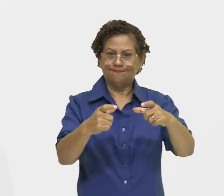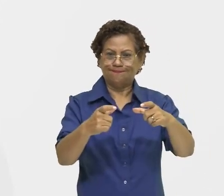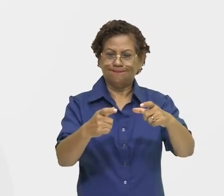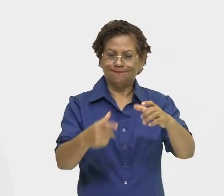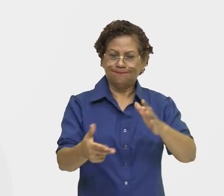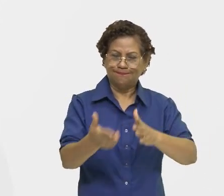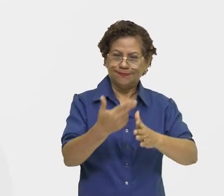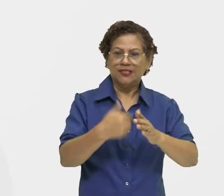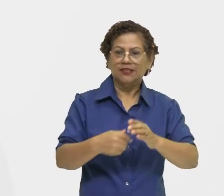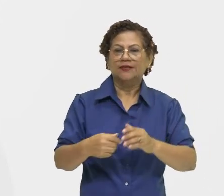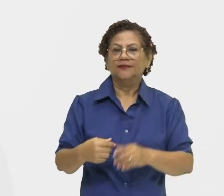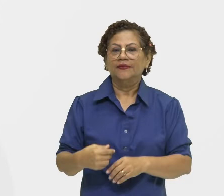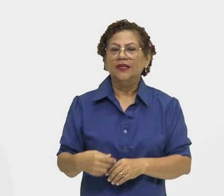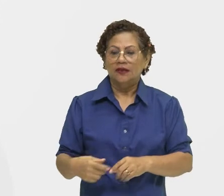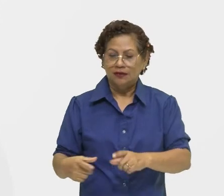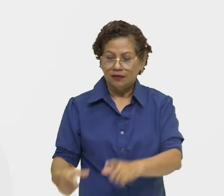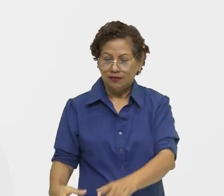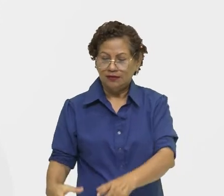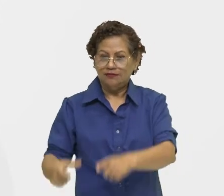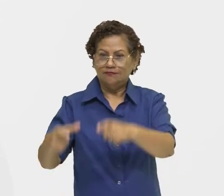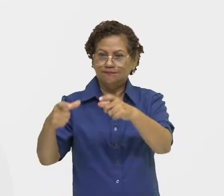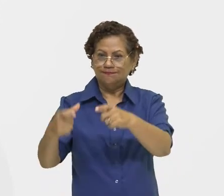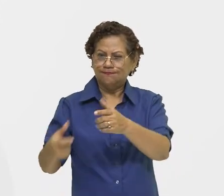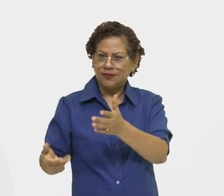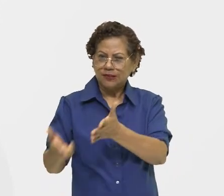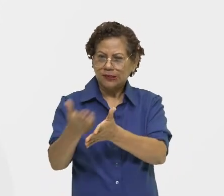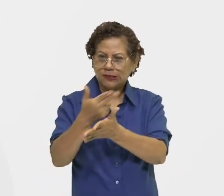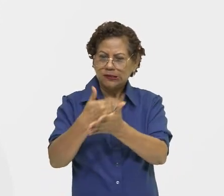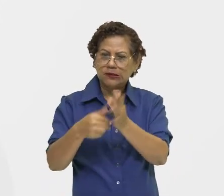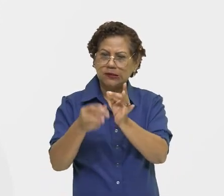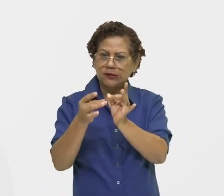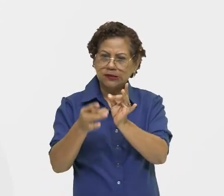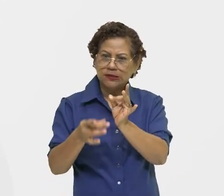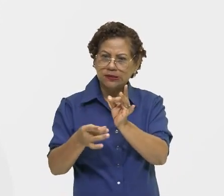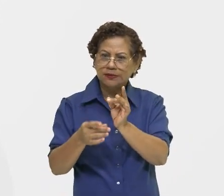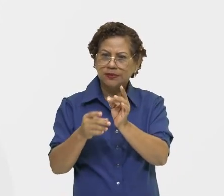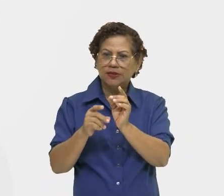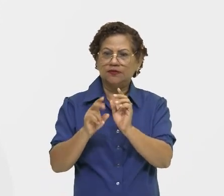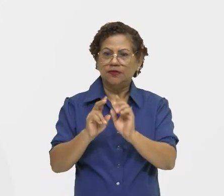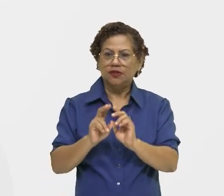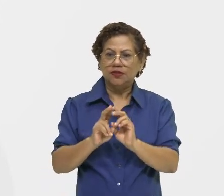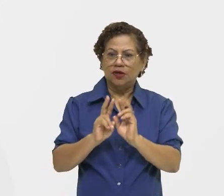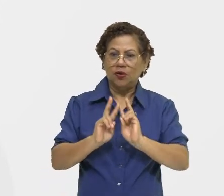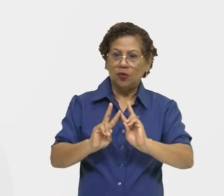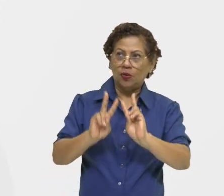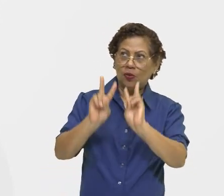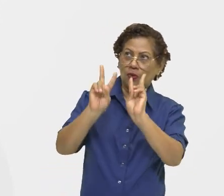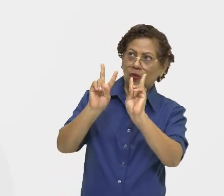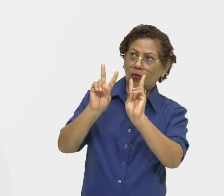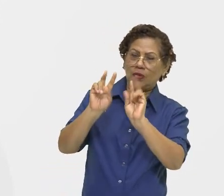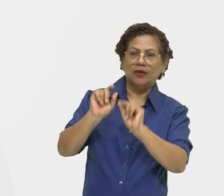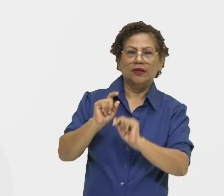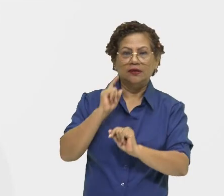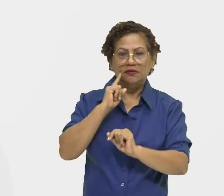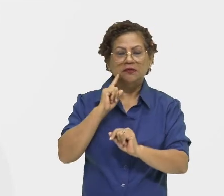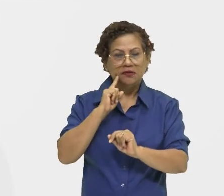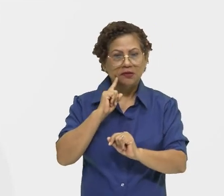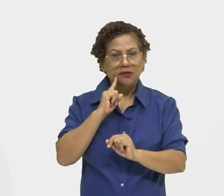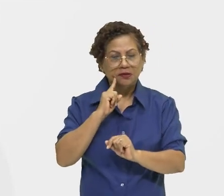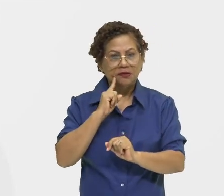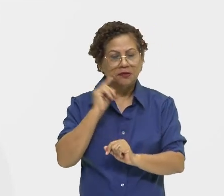a partir da parte de cima delas, a gente conseguia identificar qual a ordem que ela